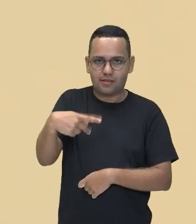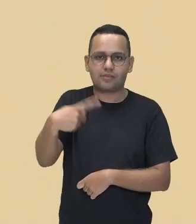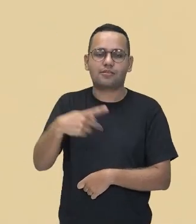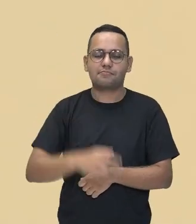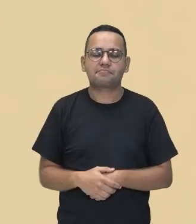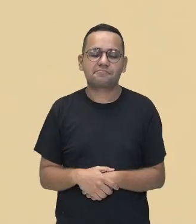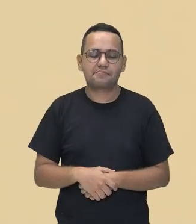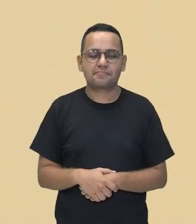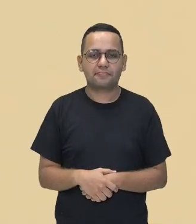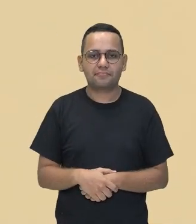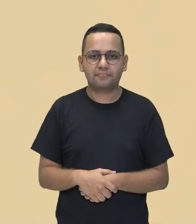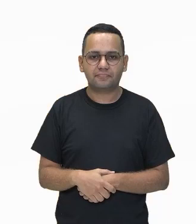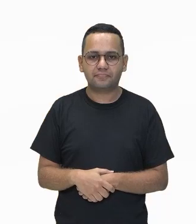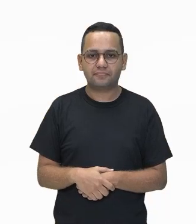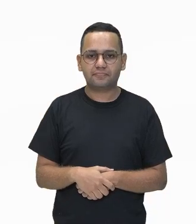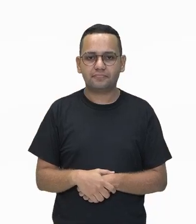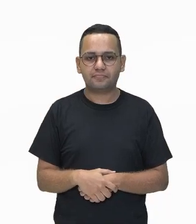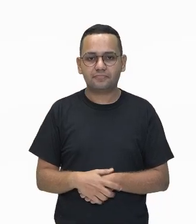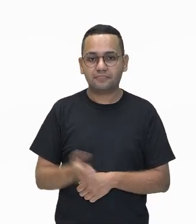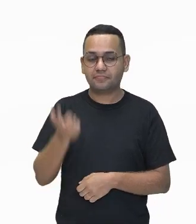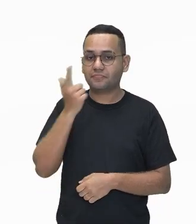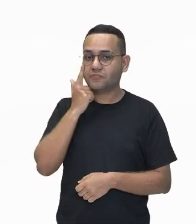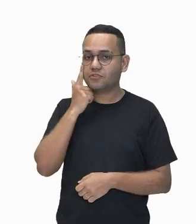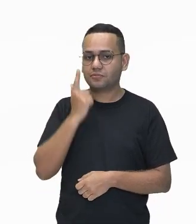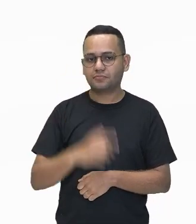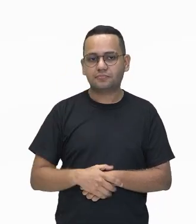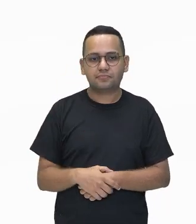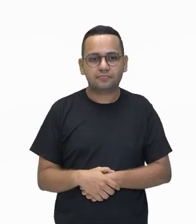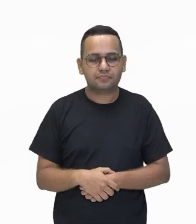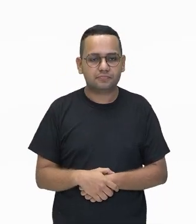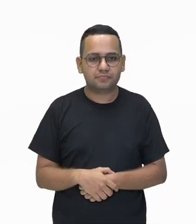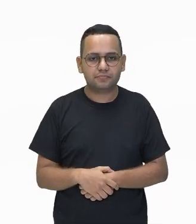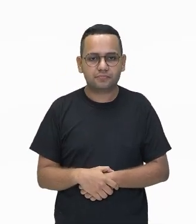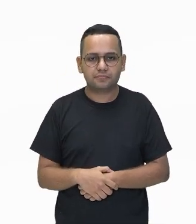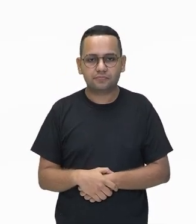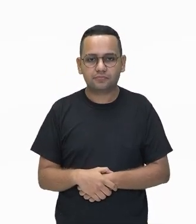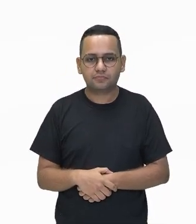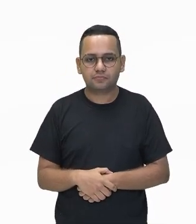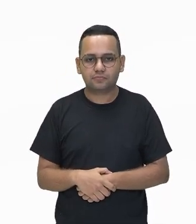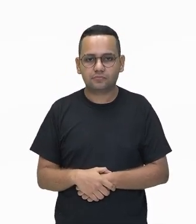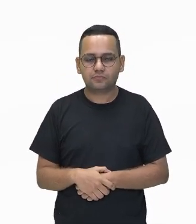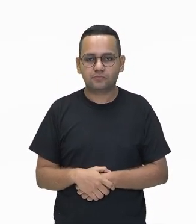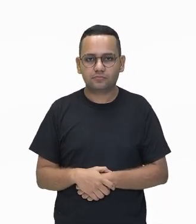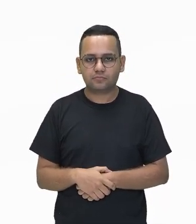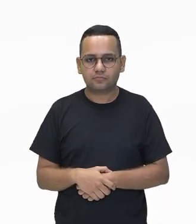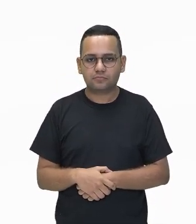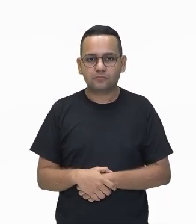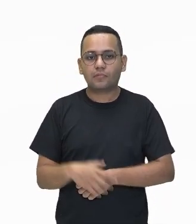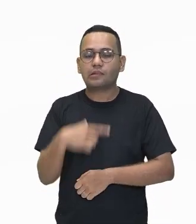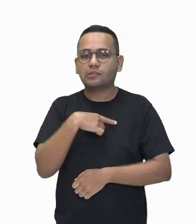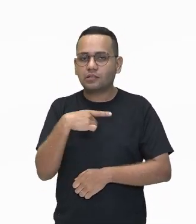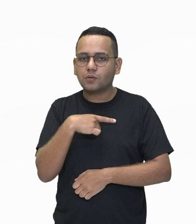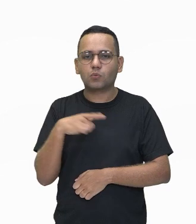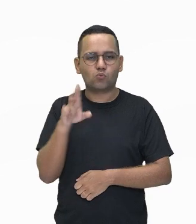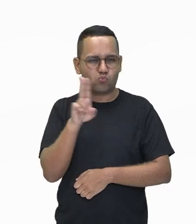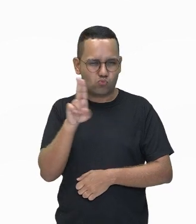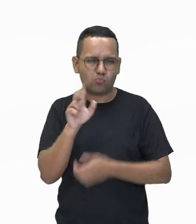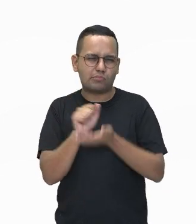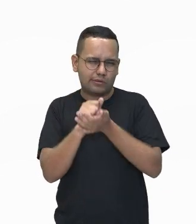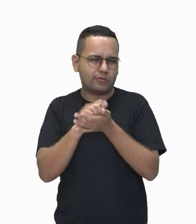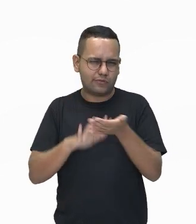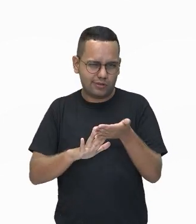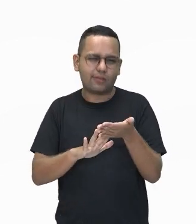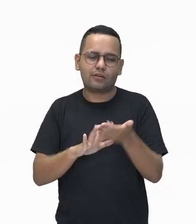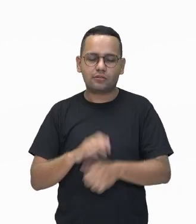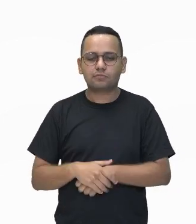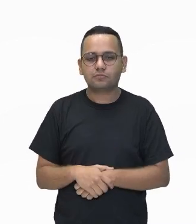amazônica. Acompanhe comigo, olha ali, refletindo o nosso tema. Nós temos, então, aí, ó, o nome da atividade do dia,